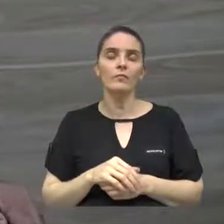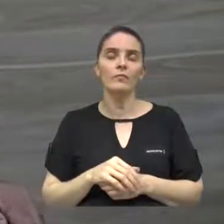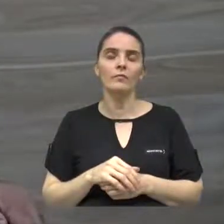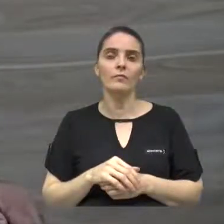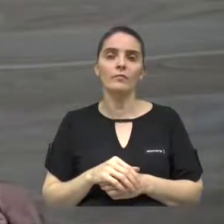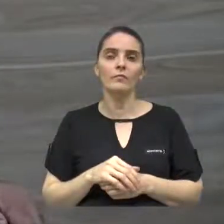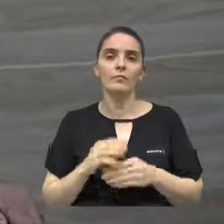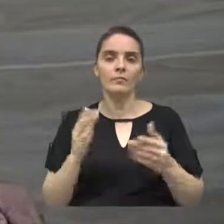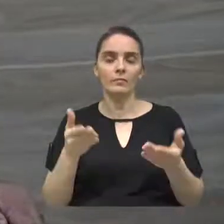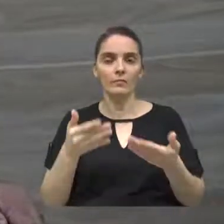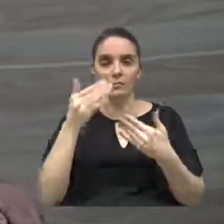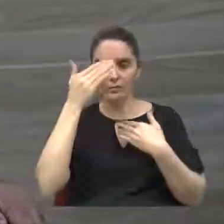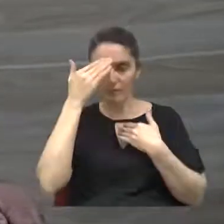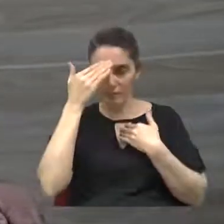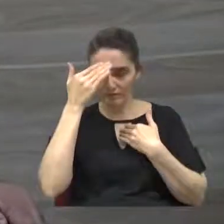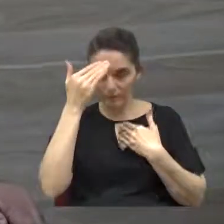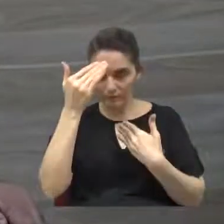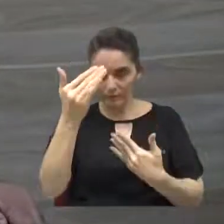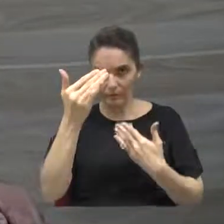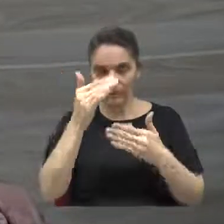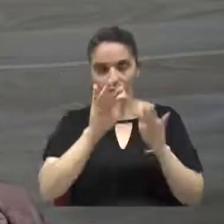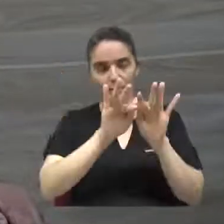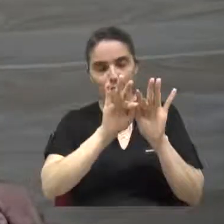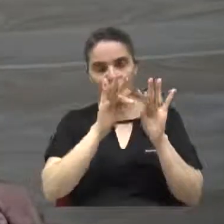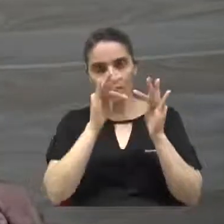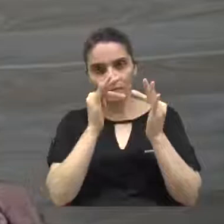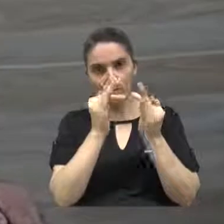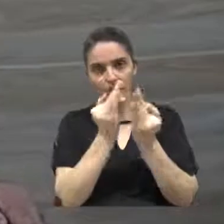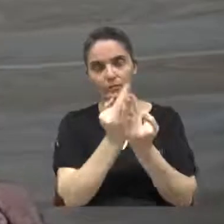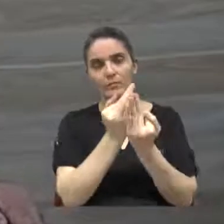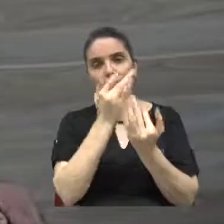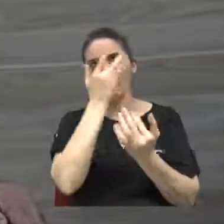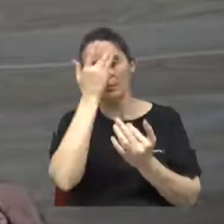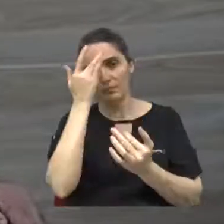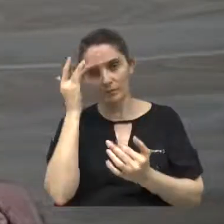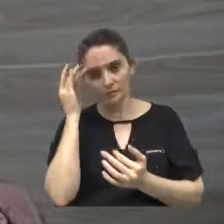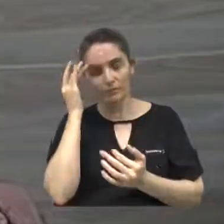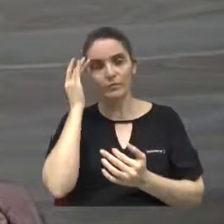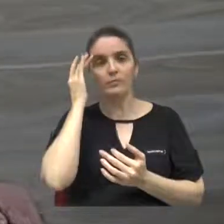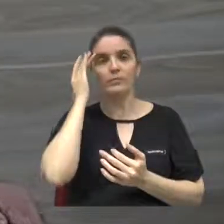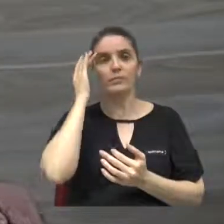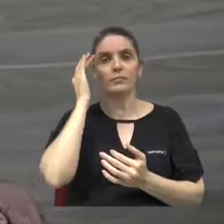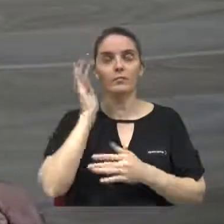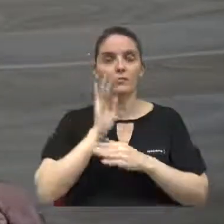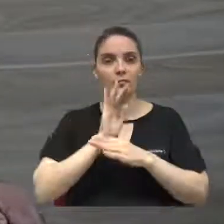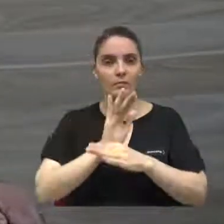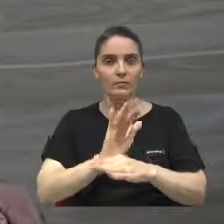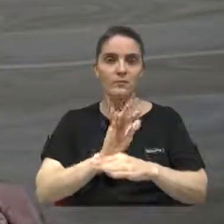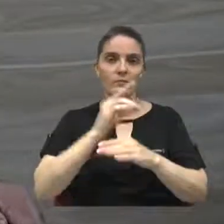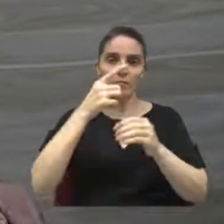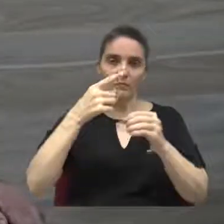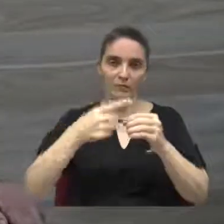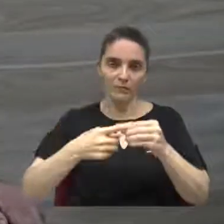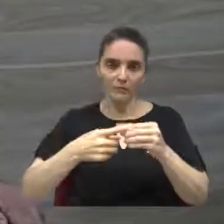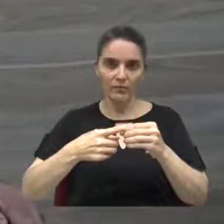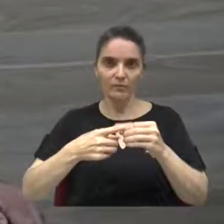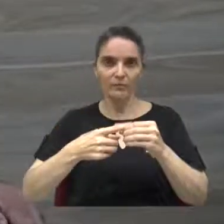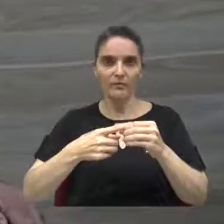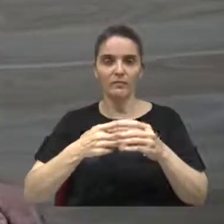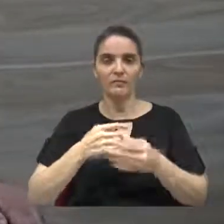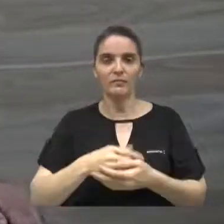é agradecer os familiares e as pessoas que contribuíram para com a nossa cidade, não em